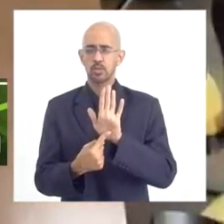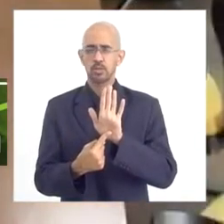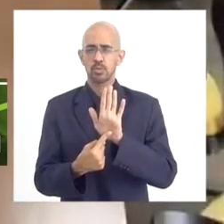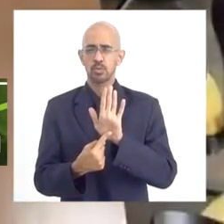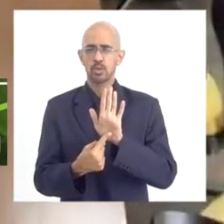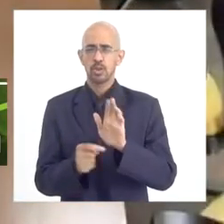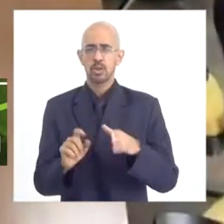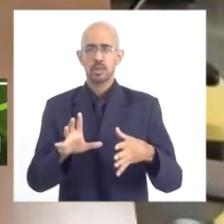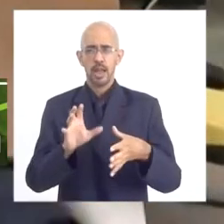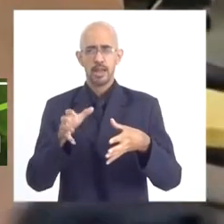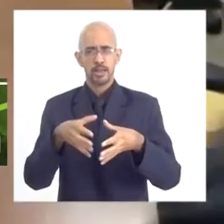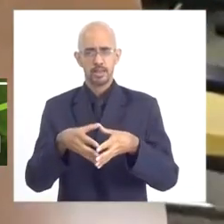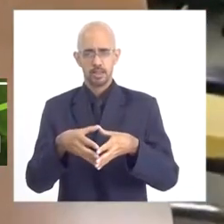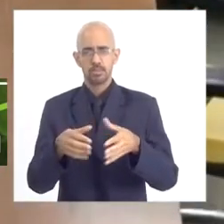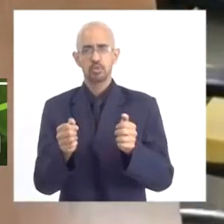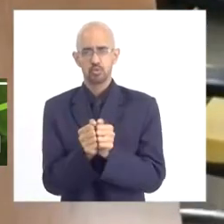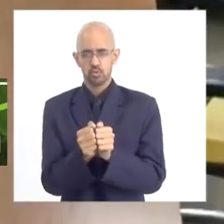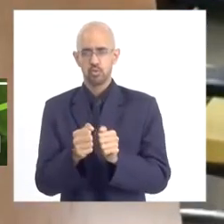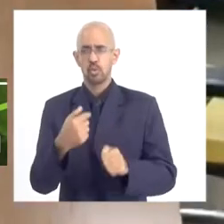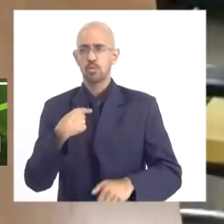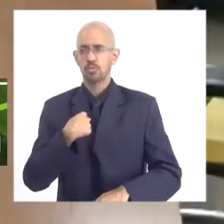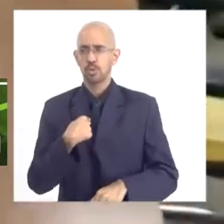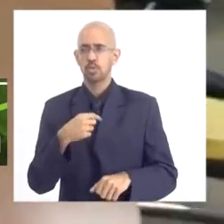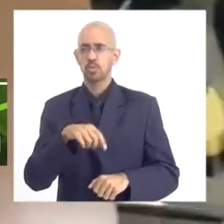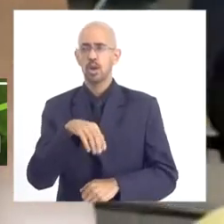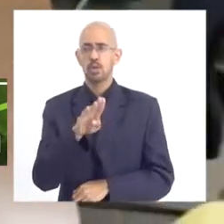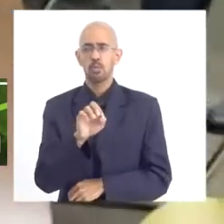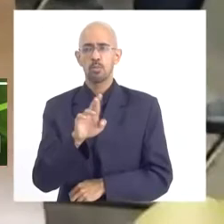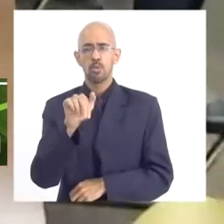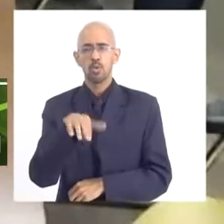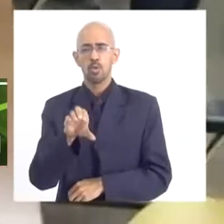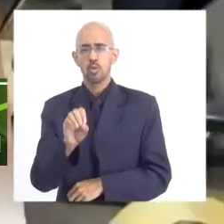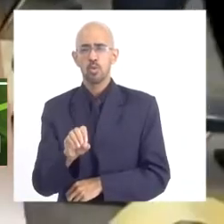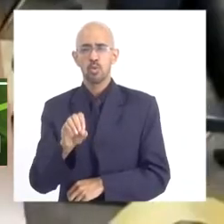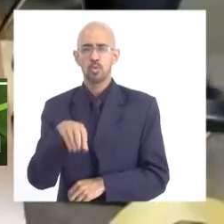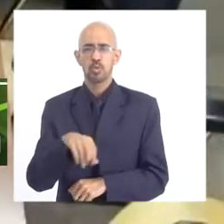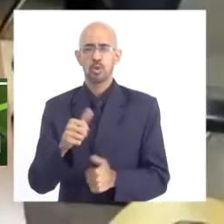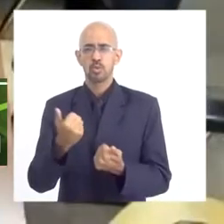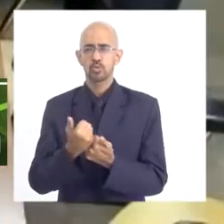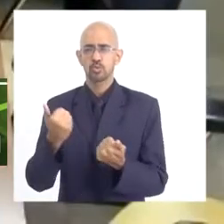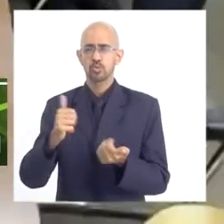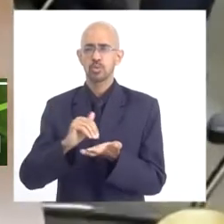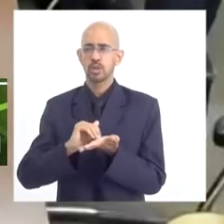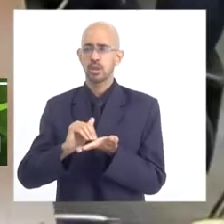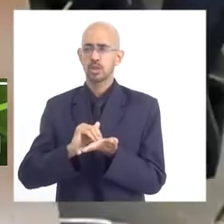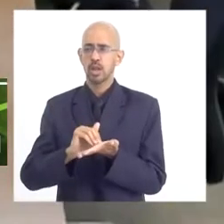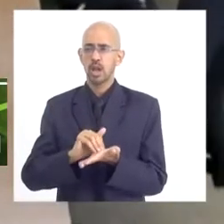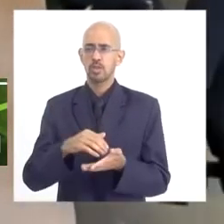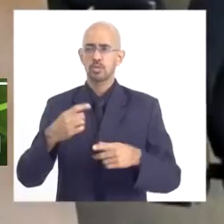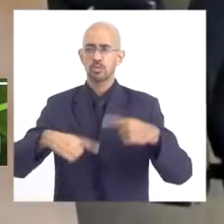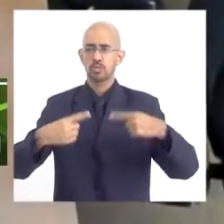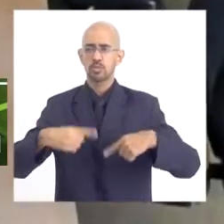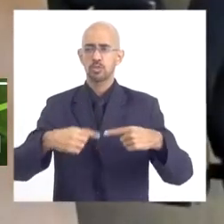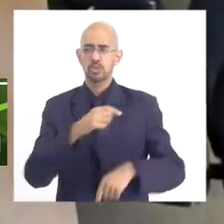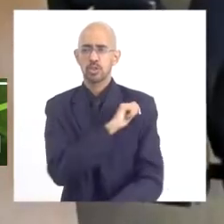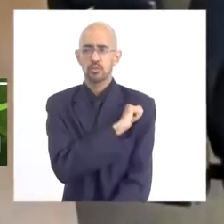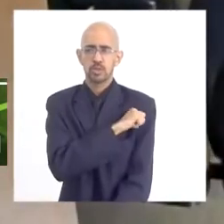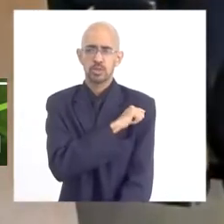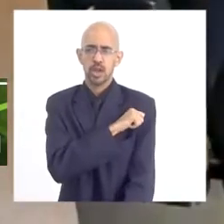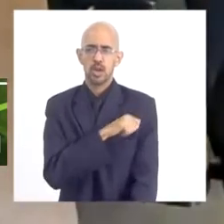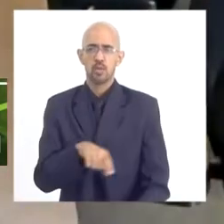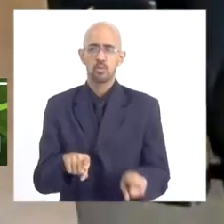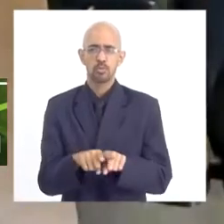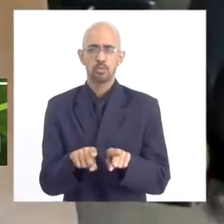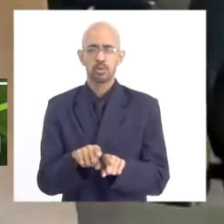da equipe aqui comigo, né? Tá o Bruno Sobral, que é o subsecretário de Política Fiscal, a Daniela, que é da equipe